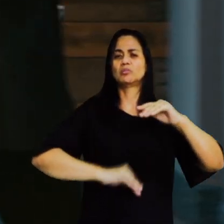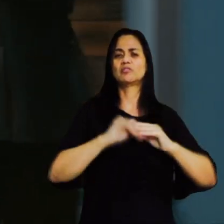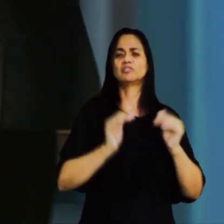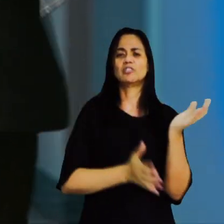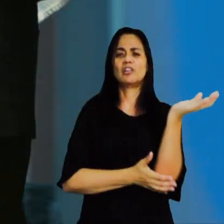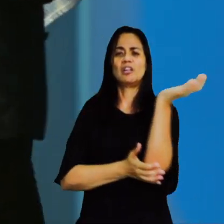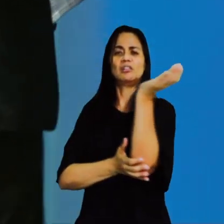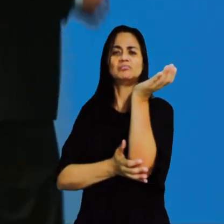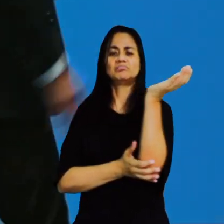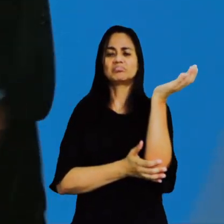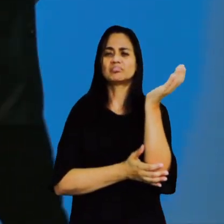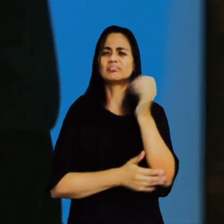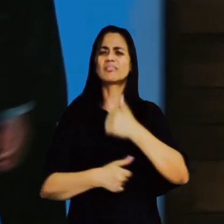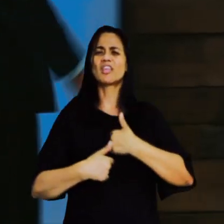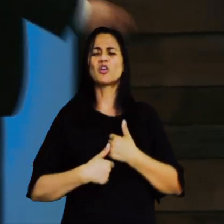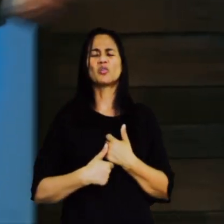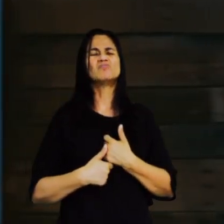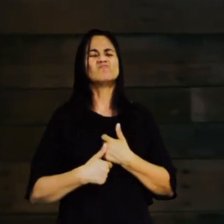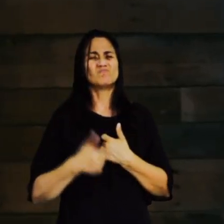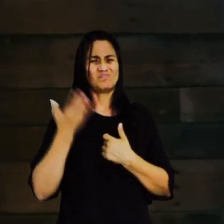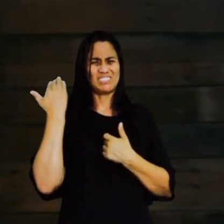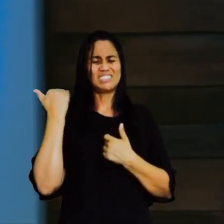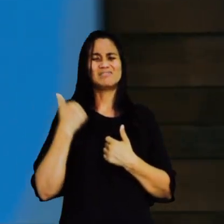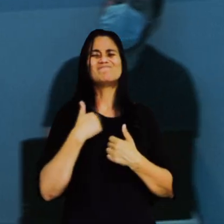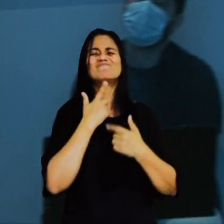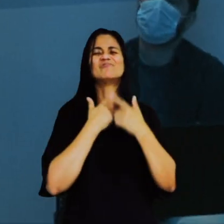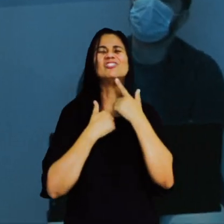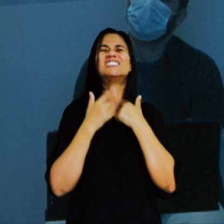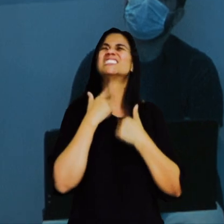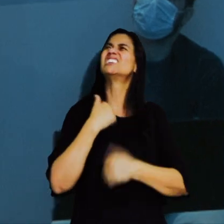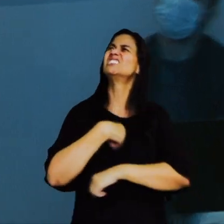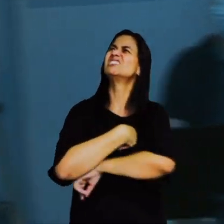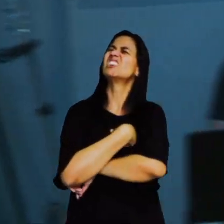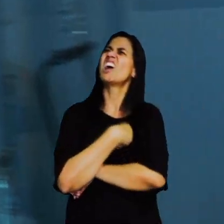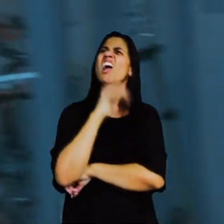essa vontade. Quer saber de uma coisa? Eu acho que eu quero ser